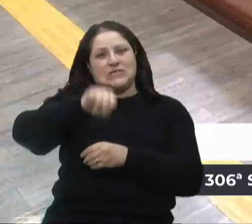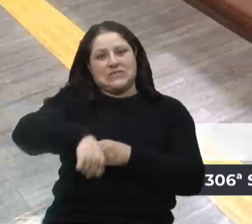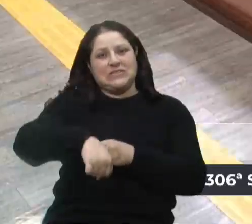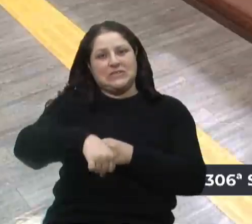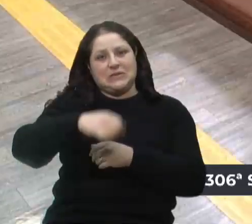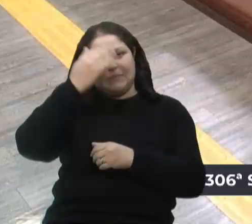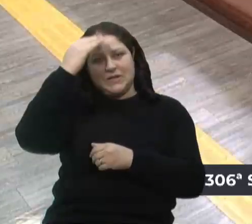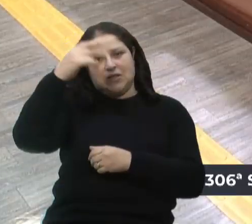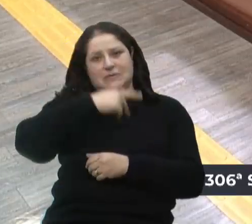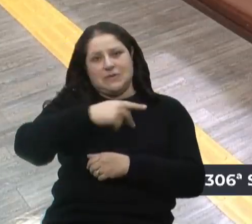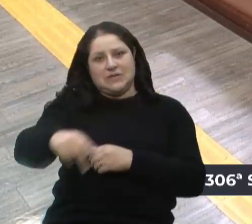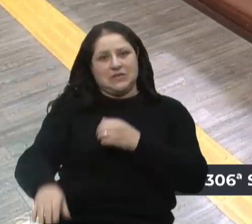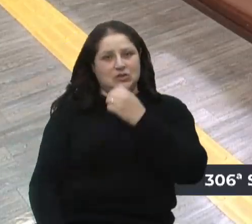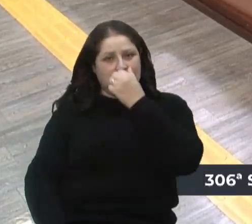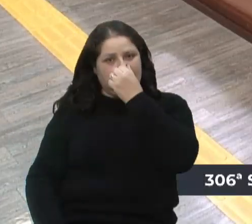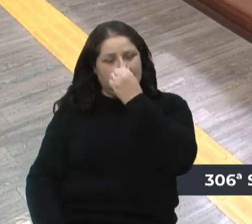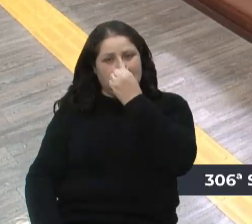presidente obrigado